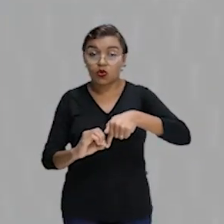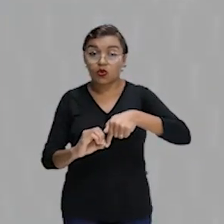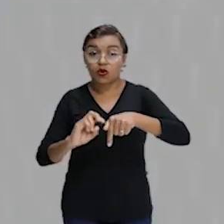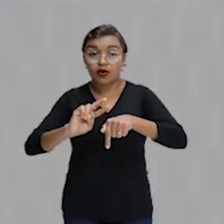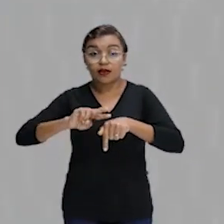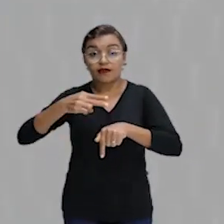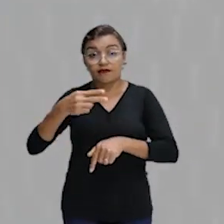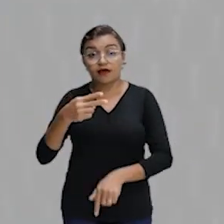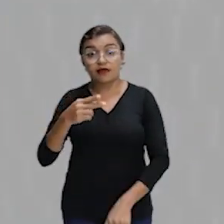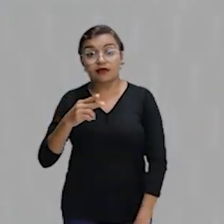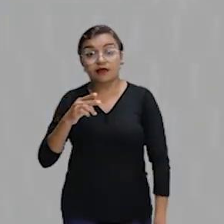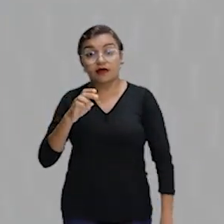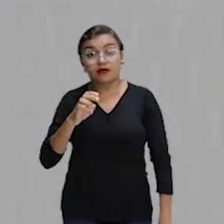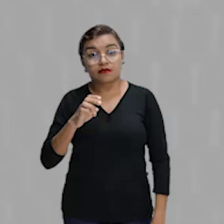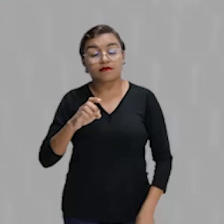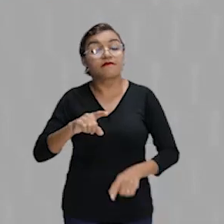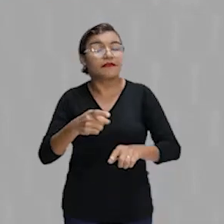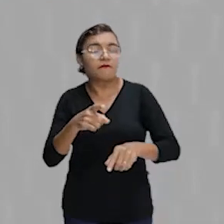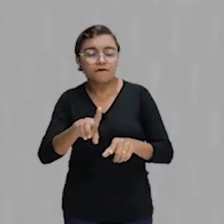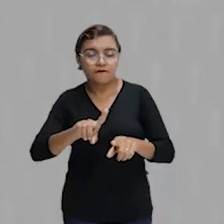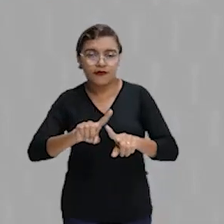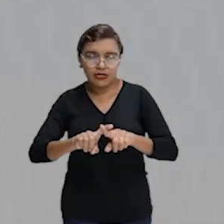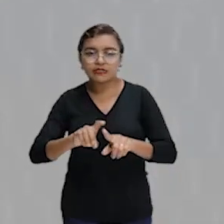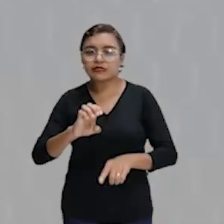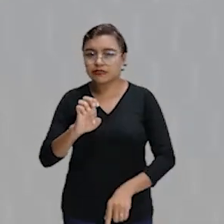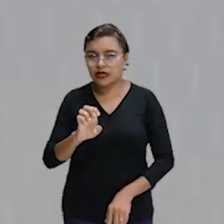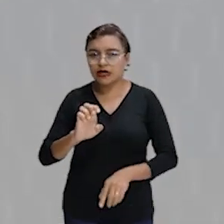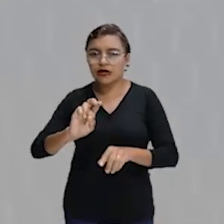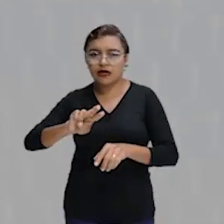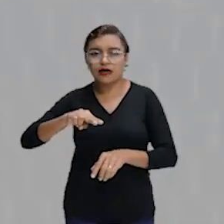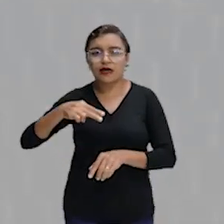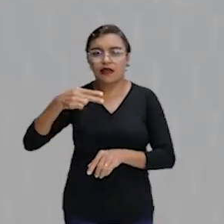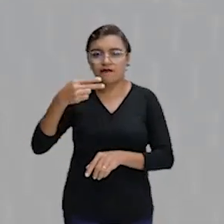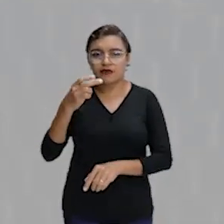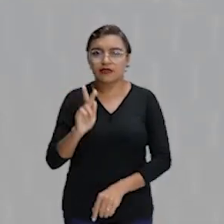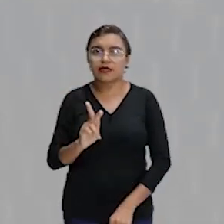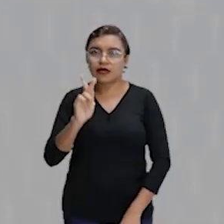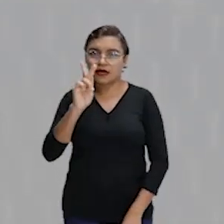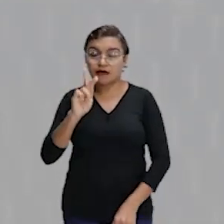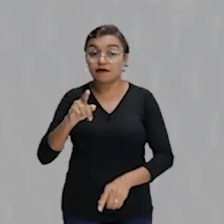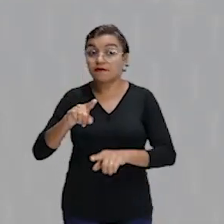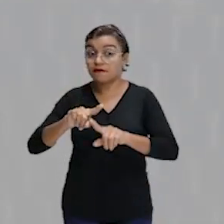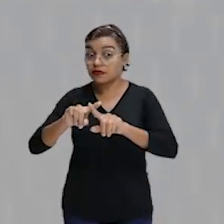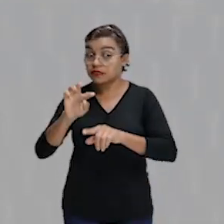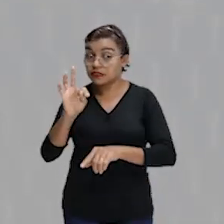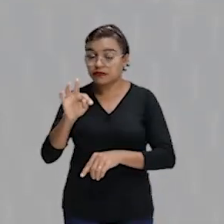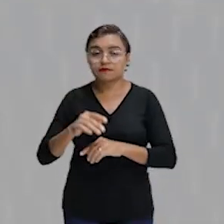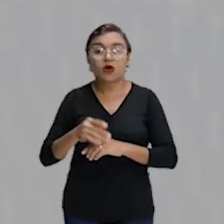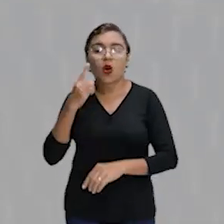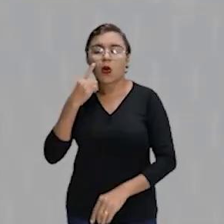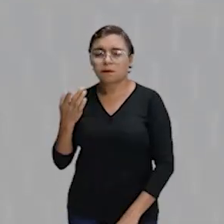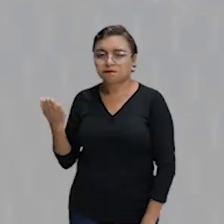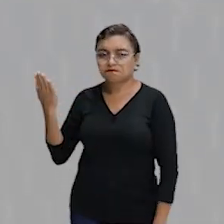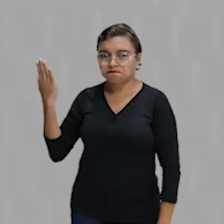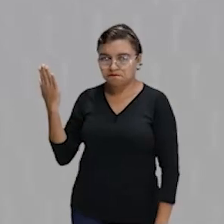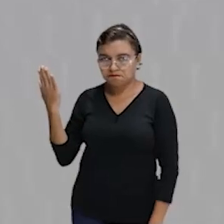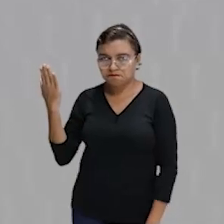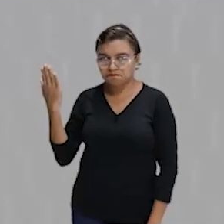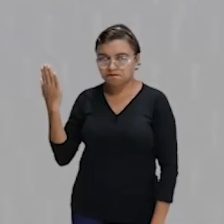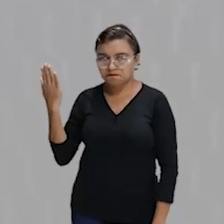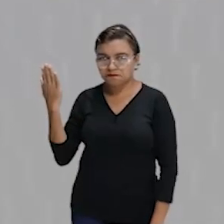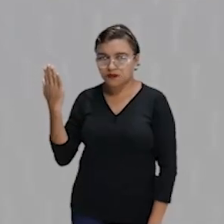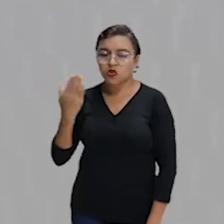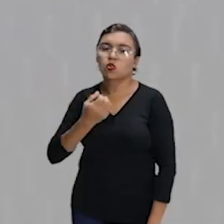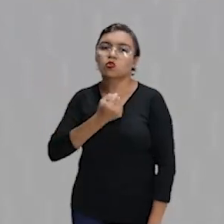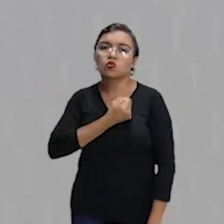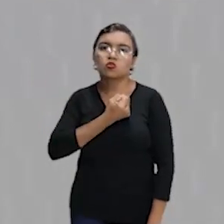T. Perfeito. Depois, o número irracional é, tá? E ele disse para nós aproximadamente quanto é que ele